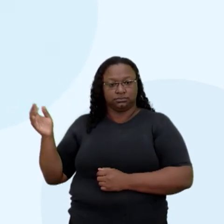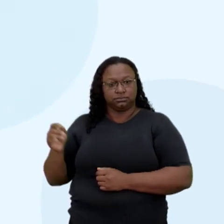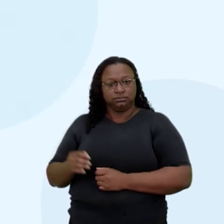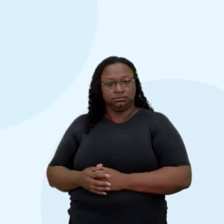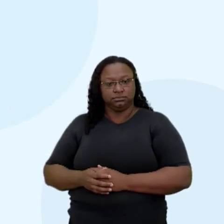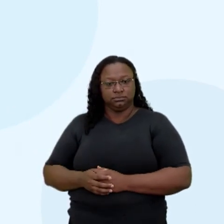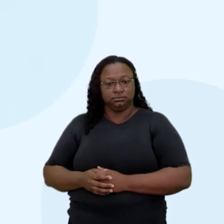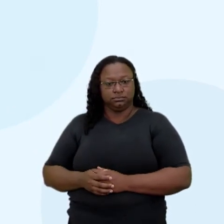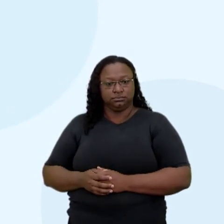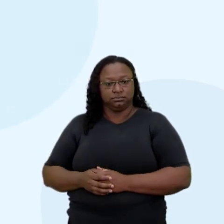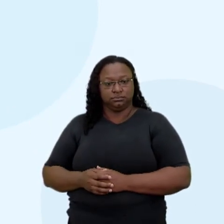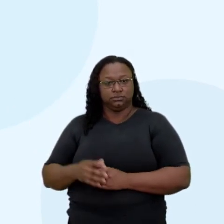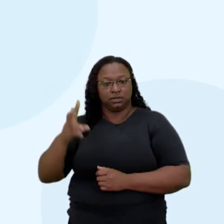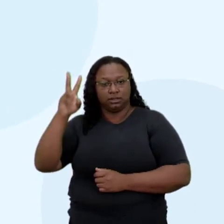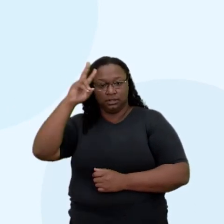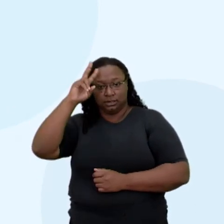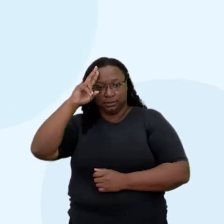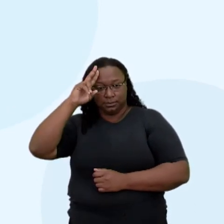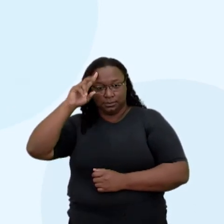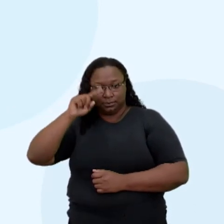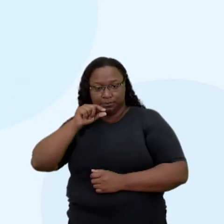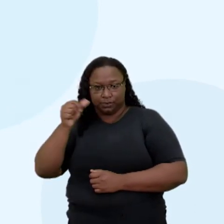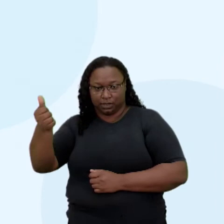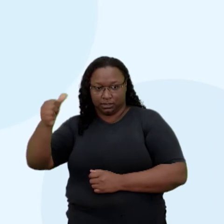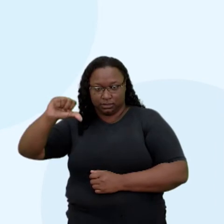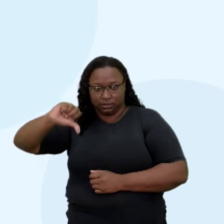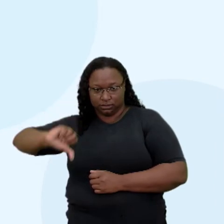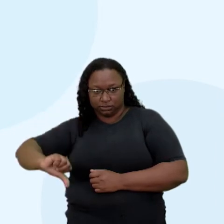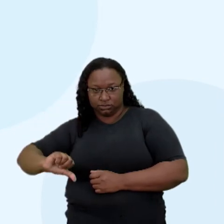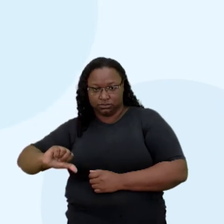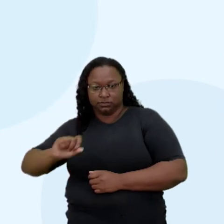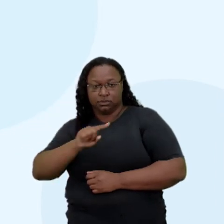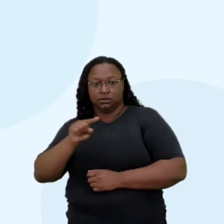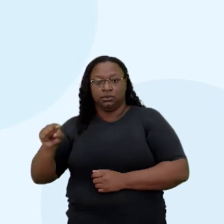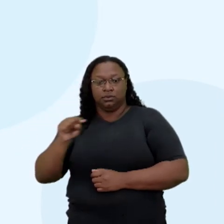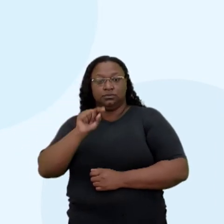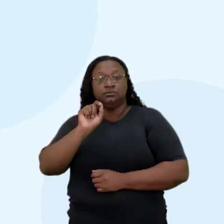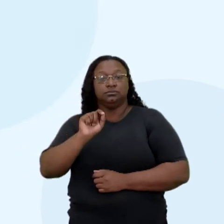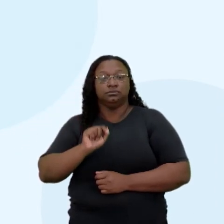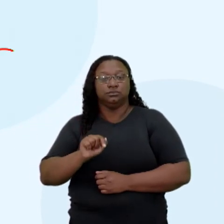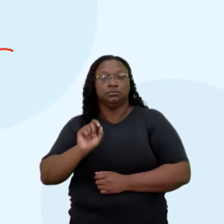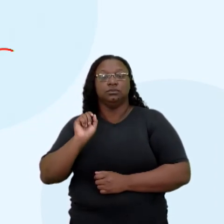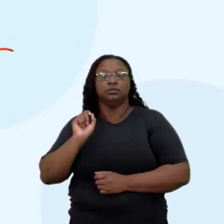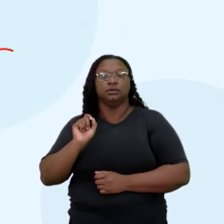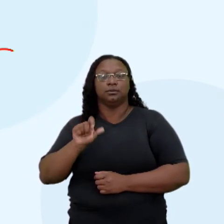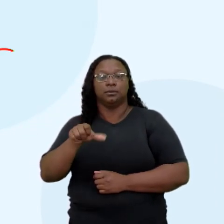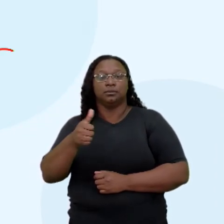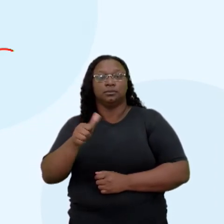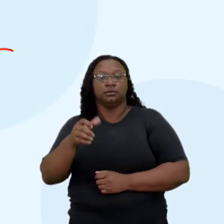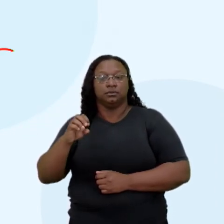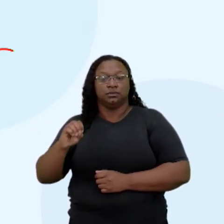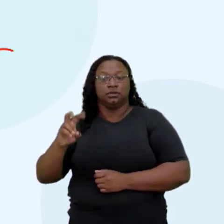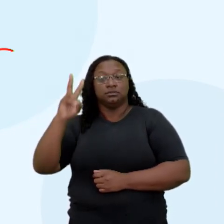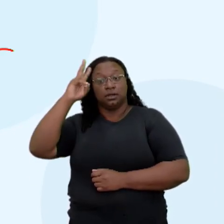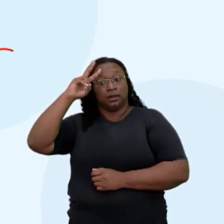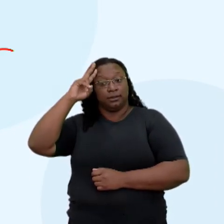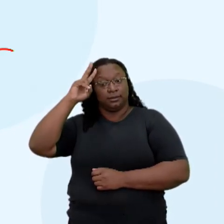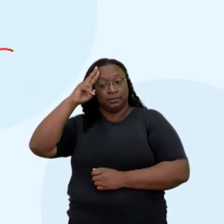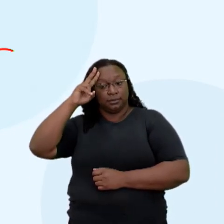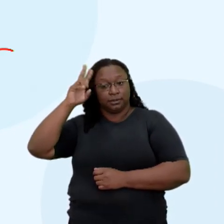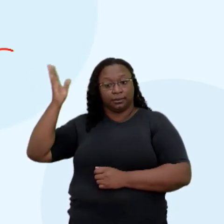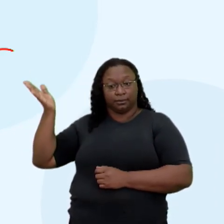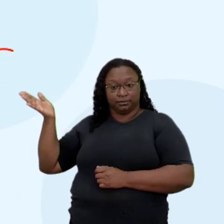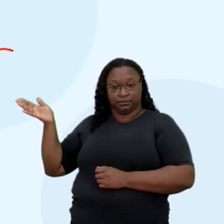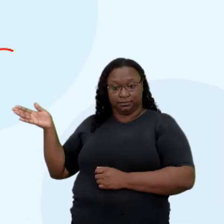e lembra que ele é negativo, tá, ok? E dividido por quem? Dividido por 110, tá? Se você for lembrar, ó, lembrei para você guardar aqui, ó.